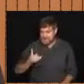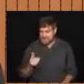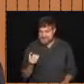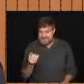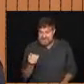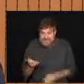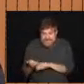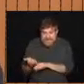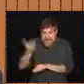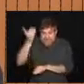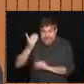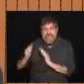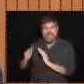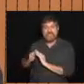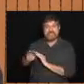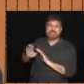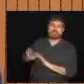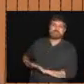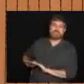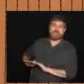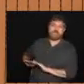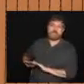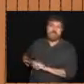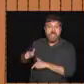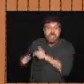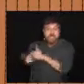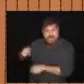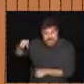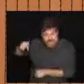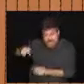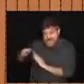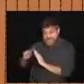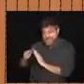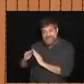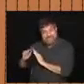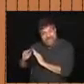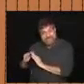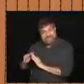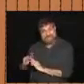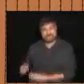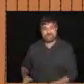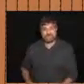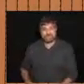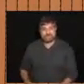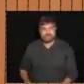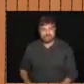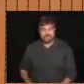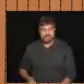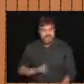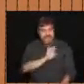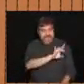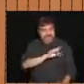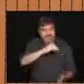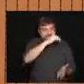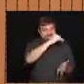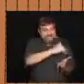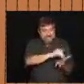anos possam ficar em casa, possam fazer o trabalho remoto. Mas cada